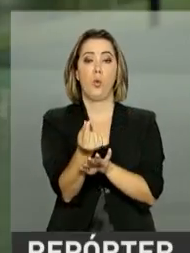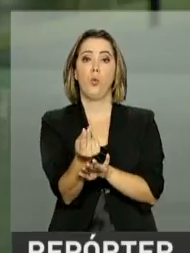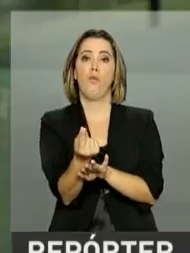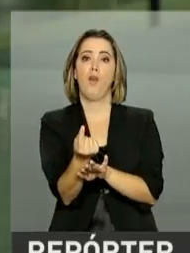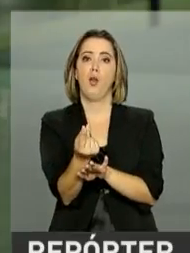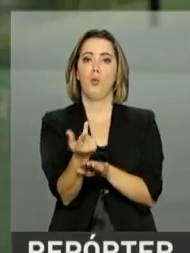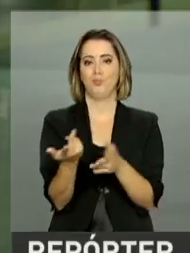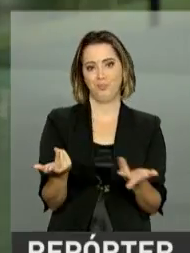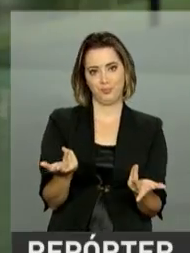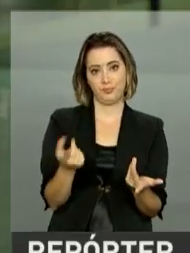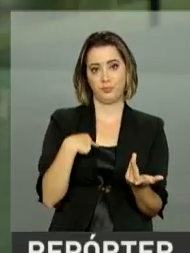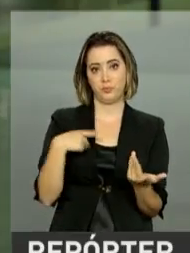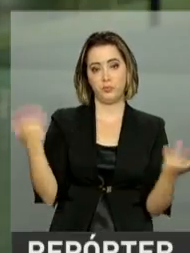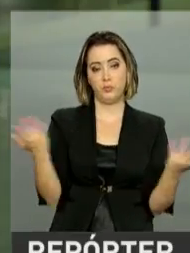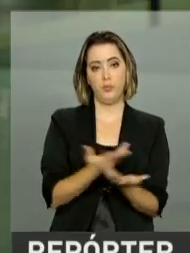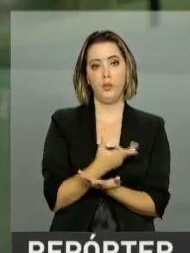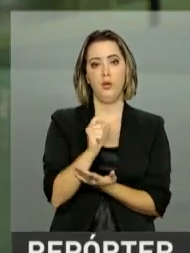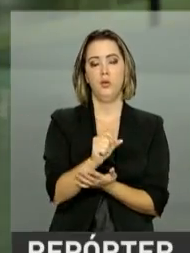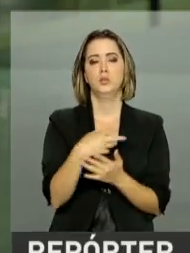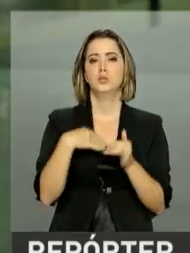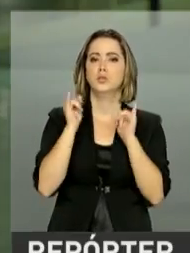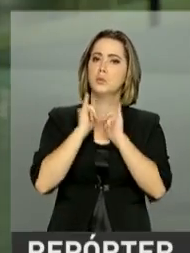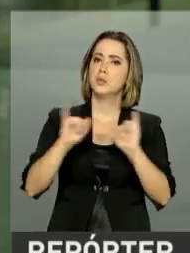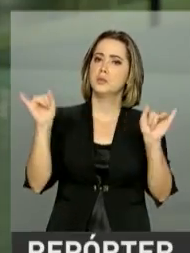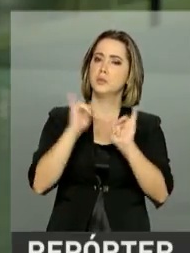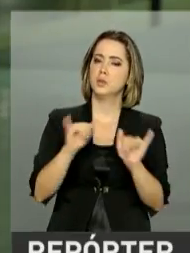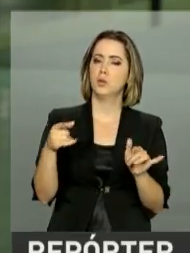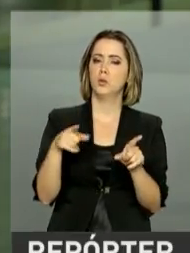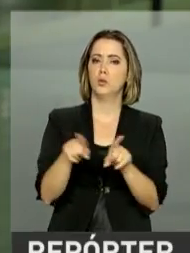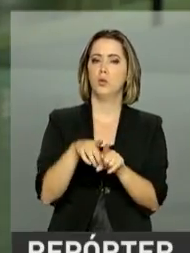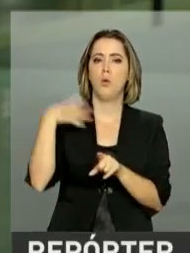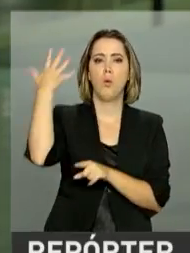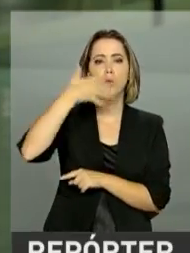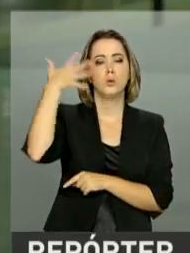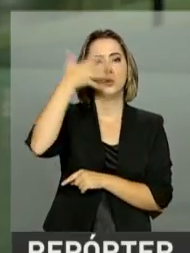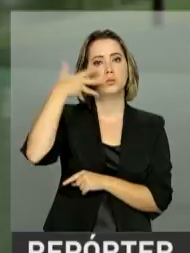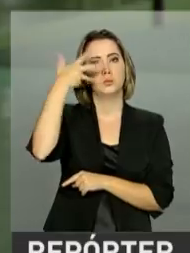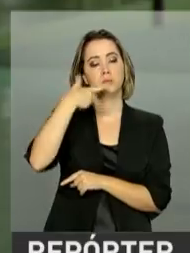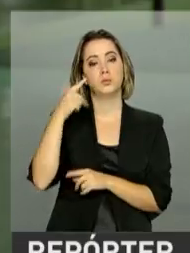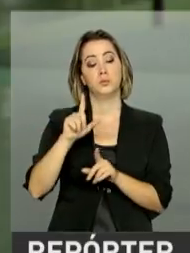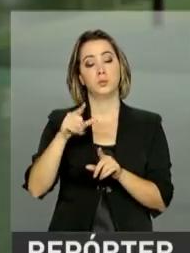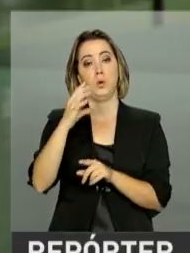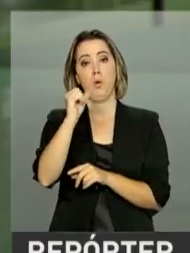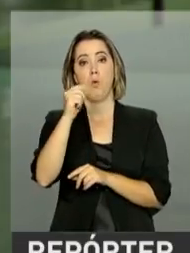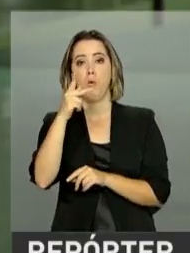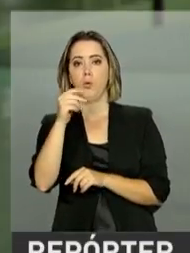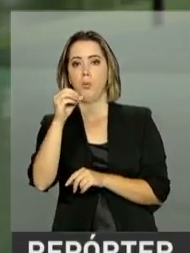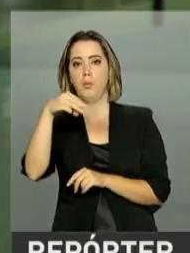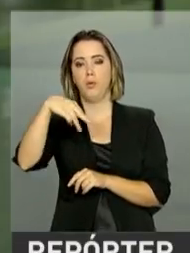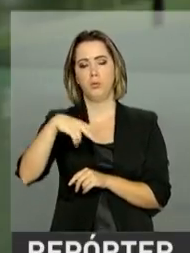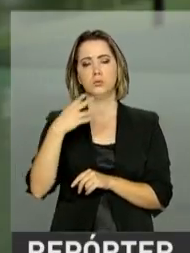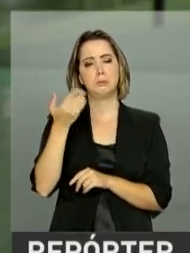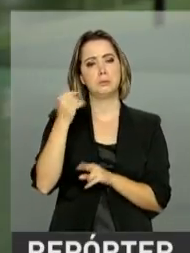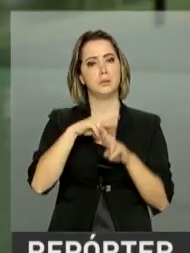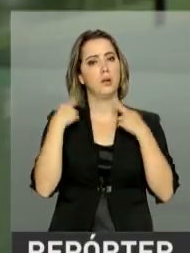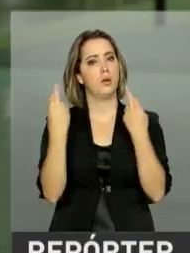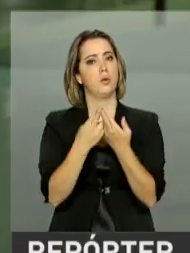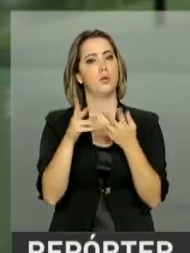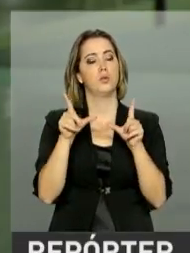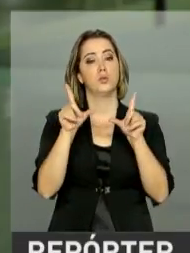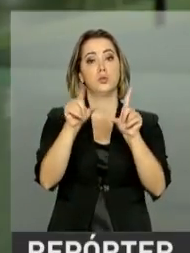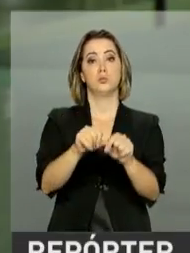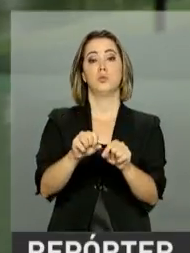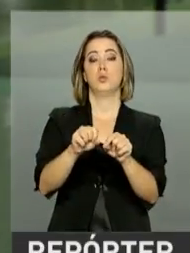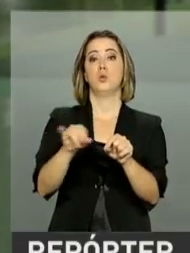No documento divulgado hoje, o Banco Central também explicou a decisão do Comitê de Política Monetária, o Copom, que, na última reunião, reduziu a